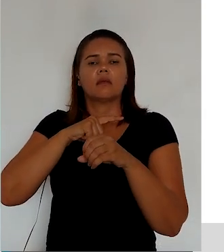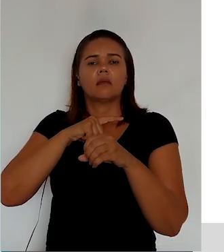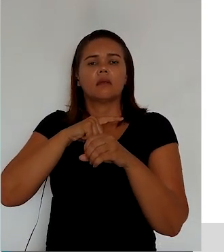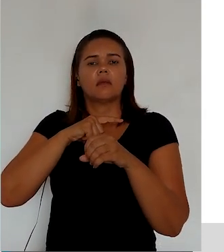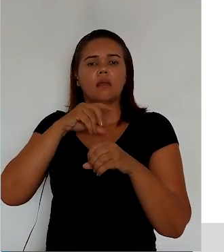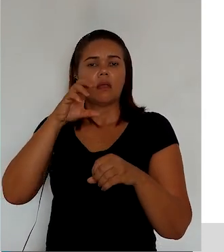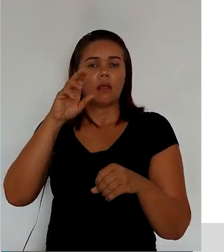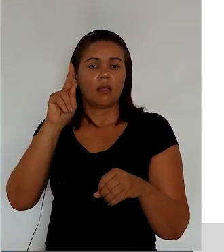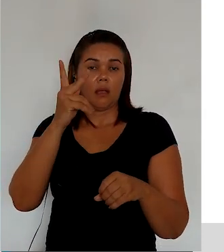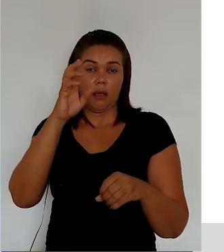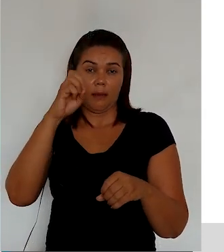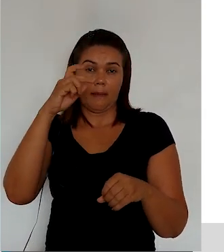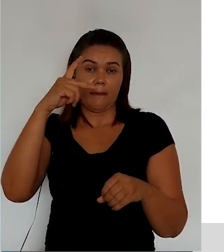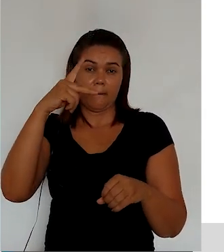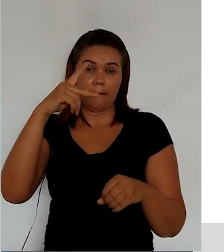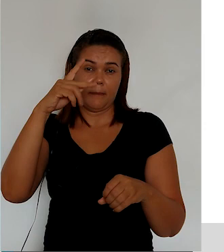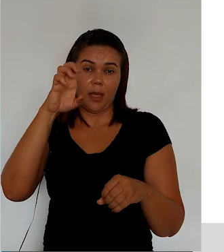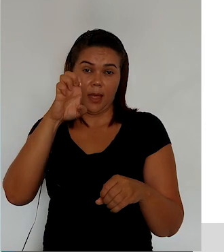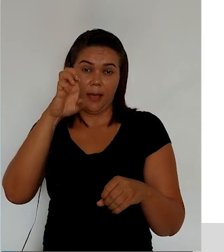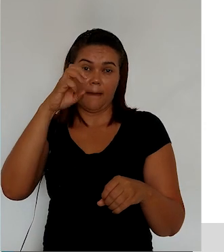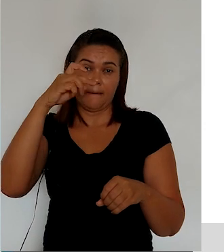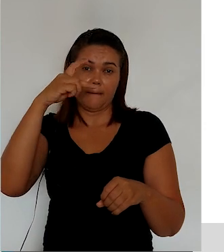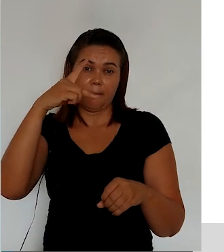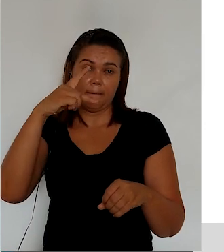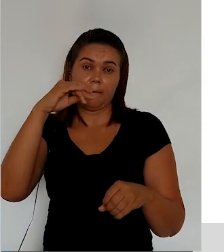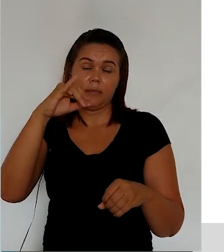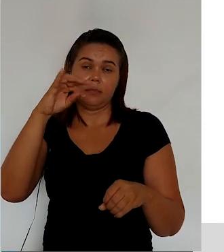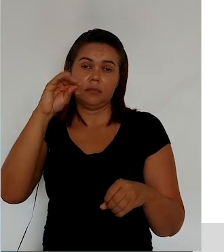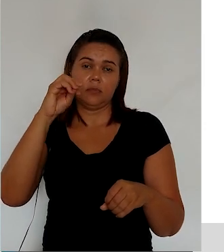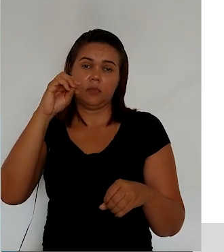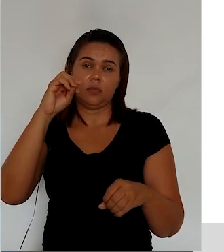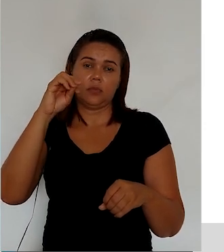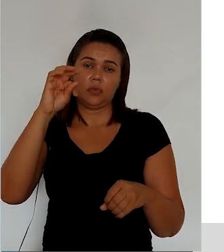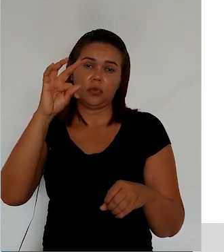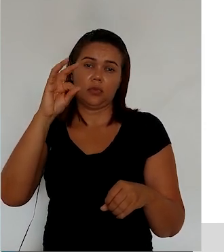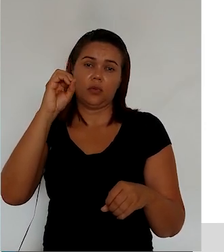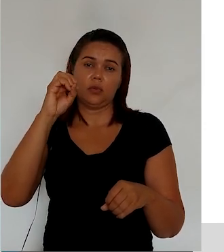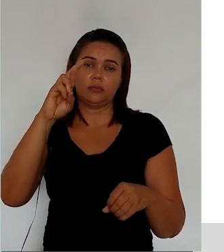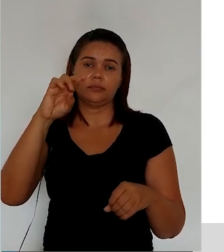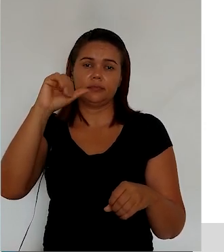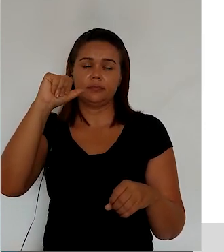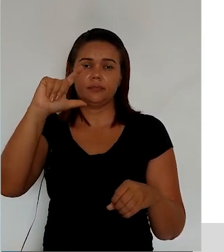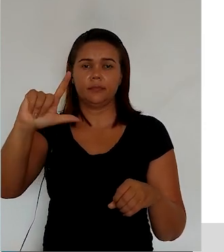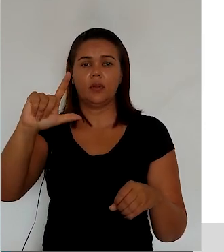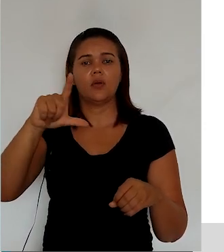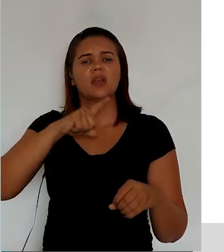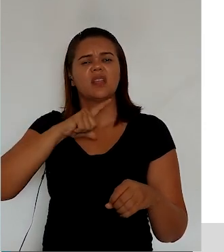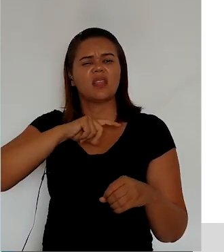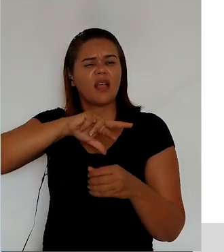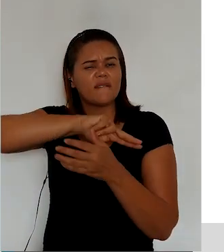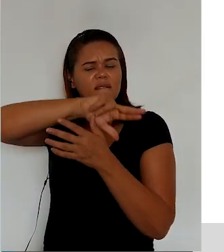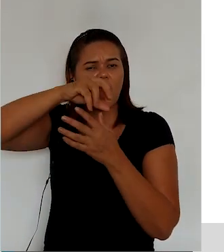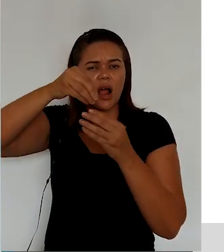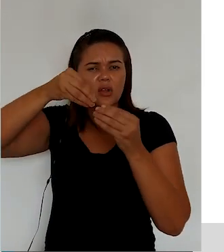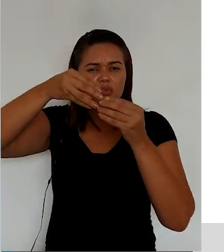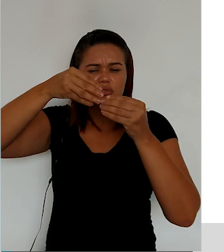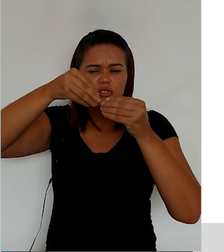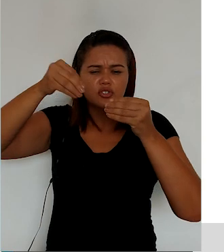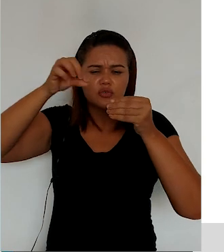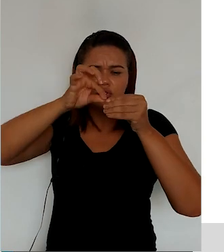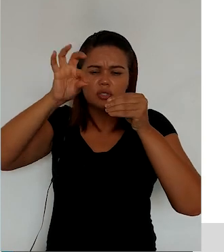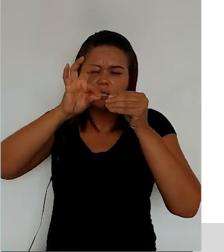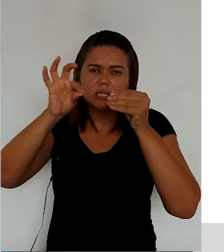dos ventrículos cerebrais e na porção apical apresentam inúmeros